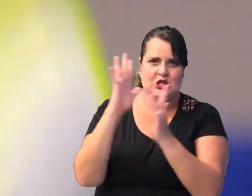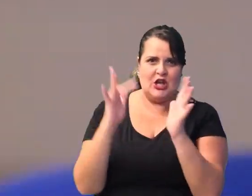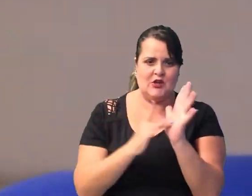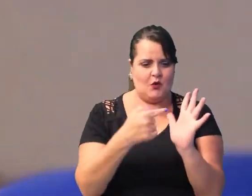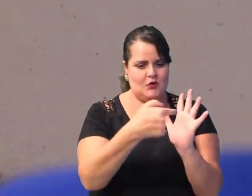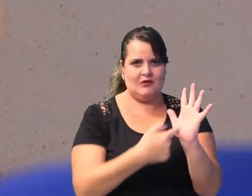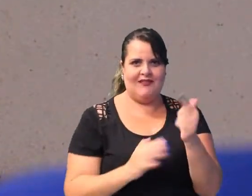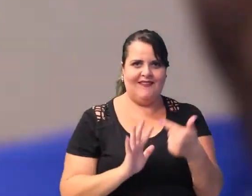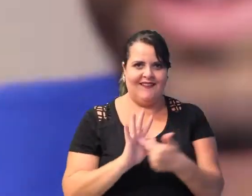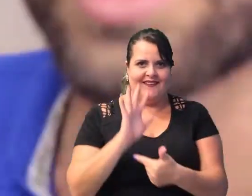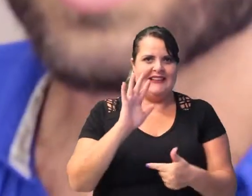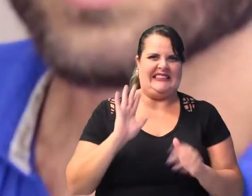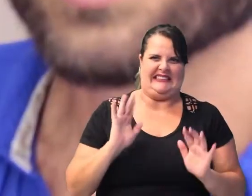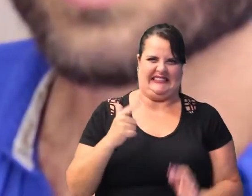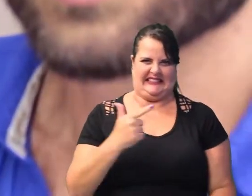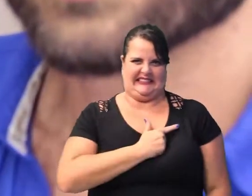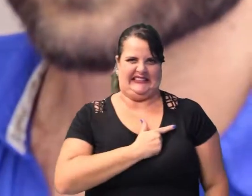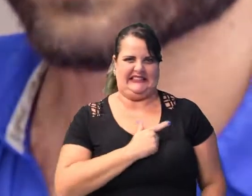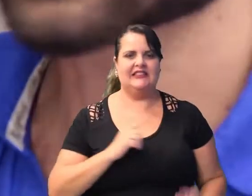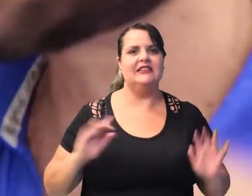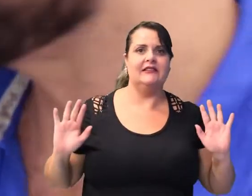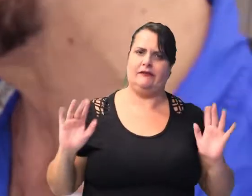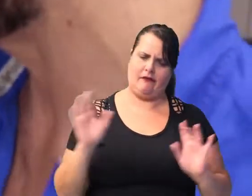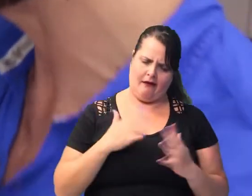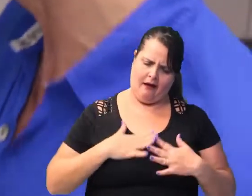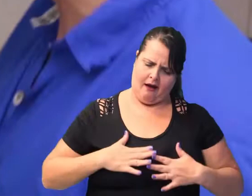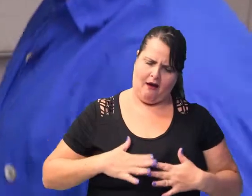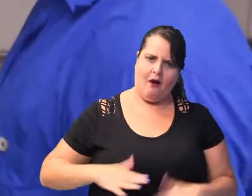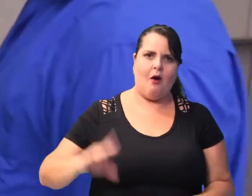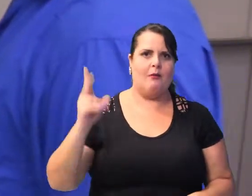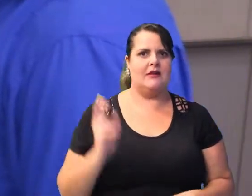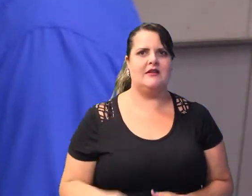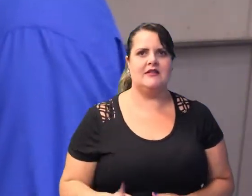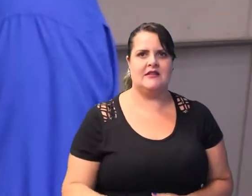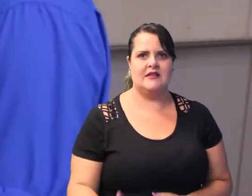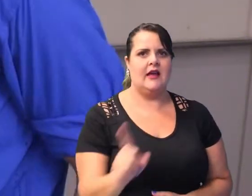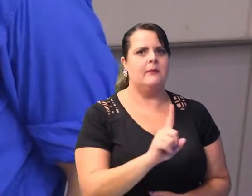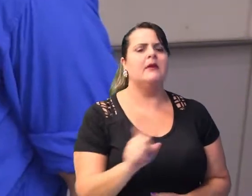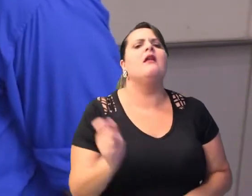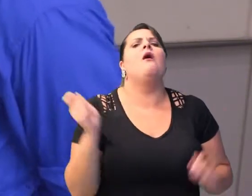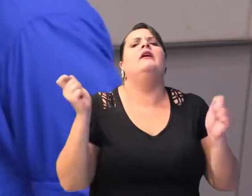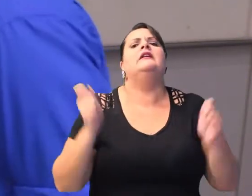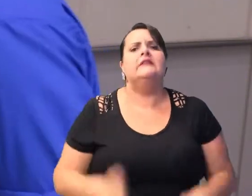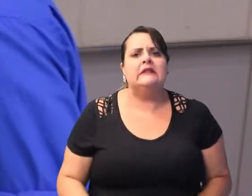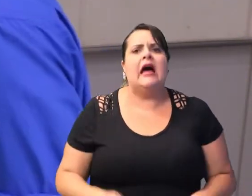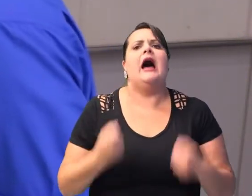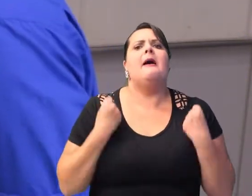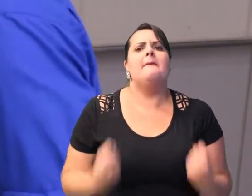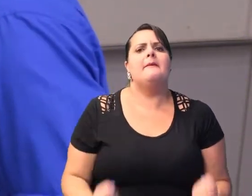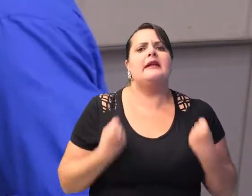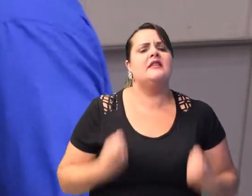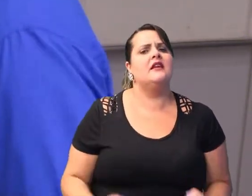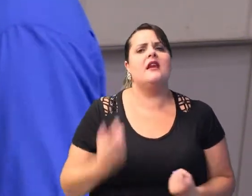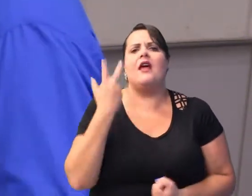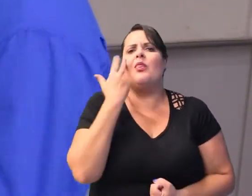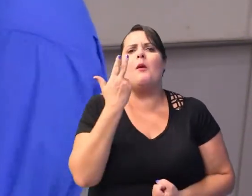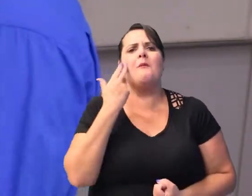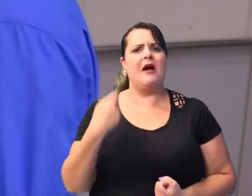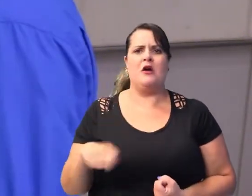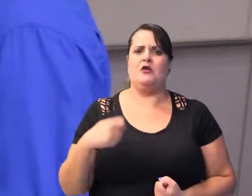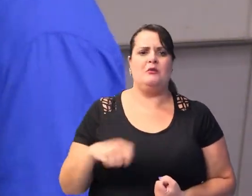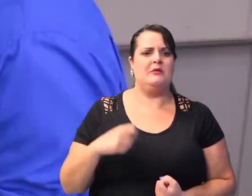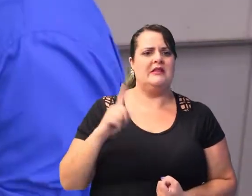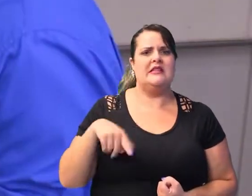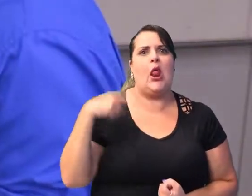consiste na hora que eu vi o fecho das bolsas não é sempre e não em outra coisa também dá pra treinar legal sem